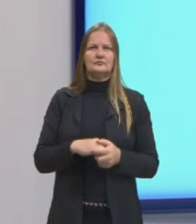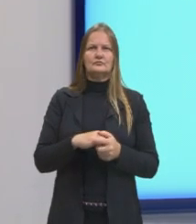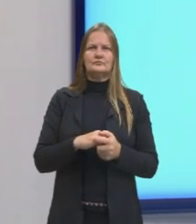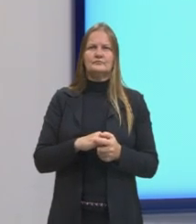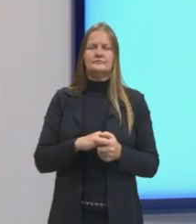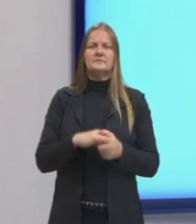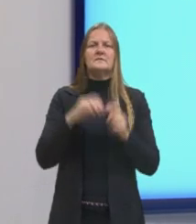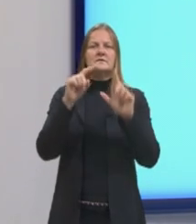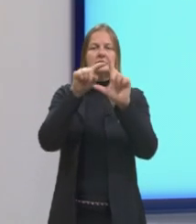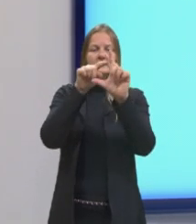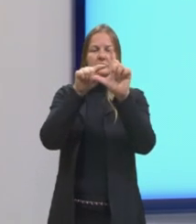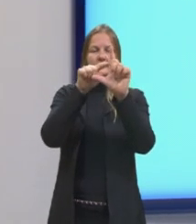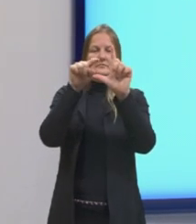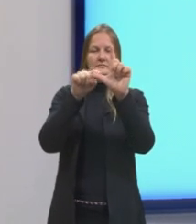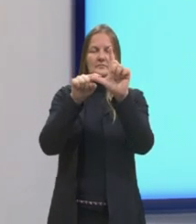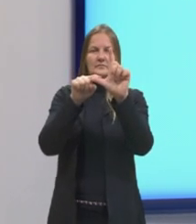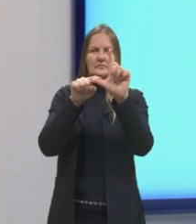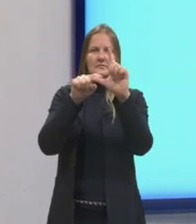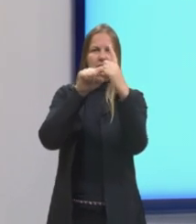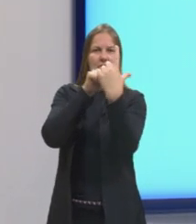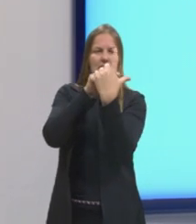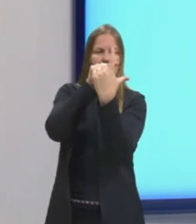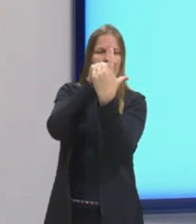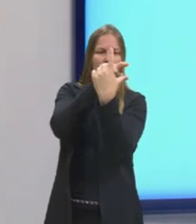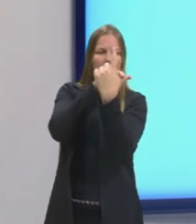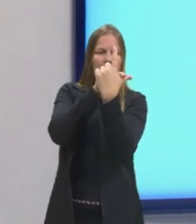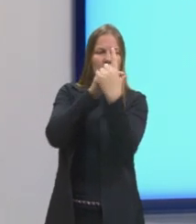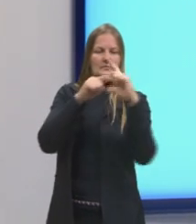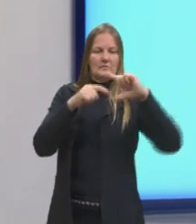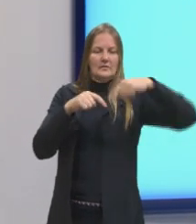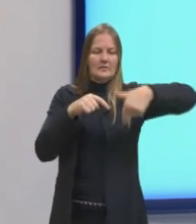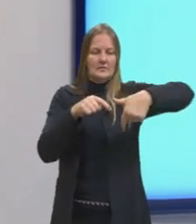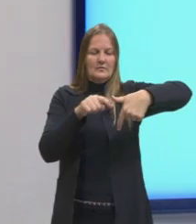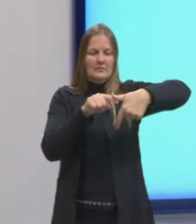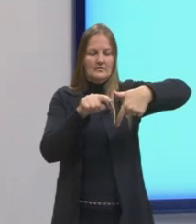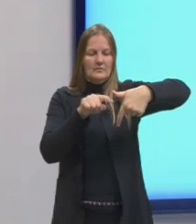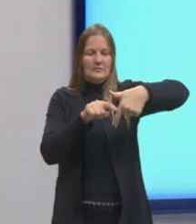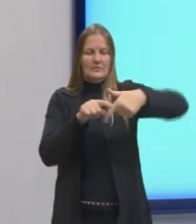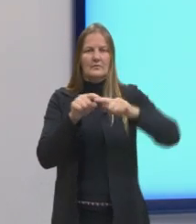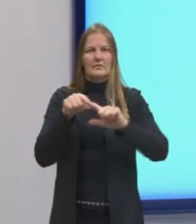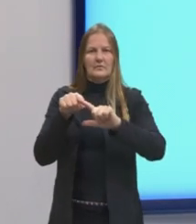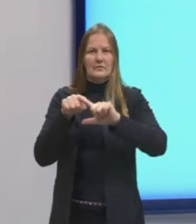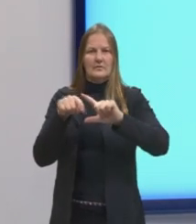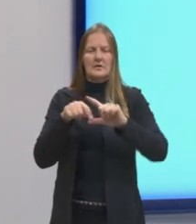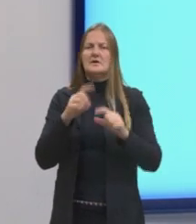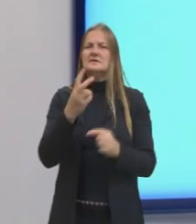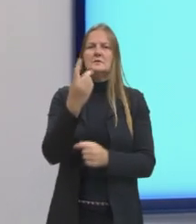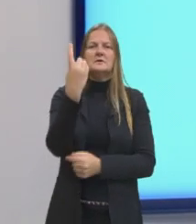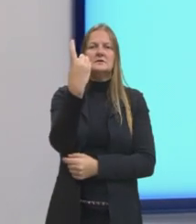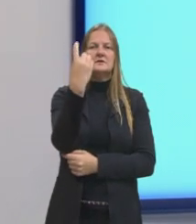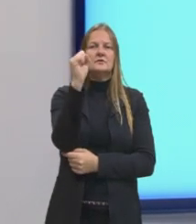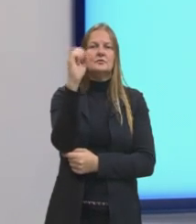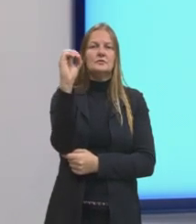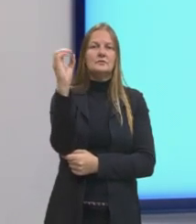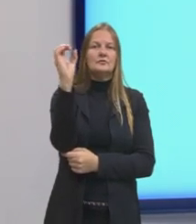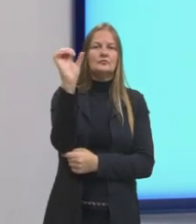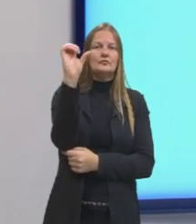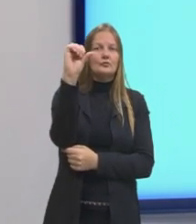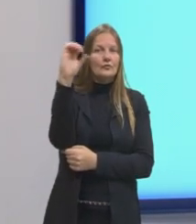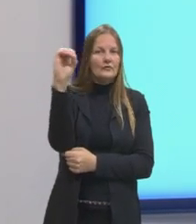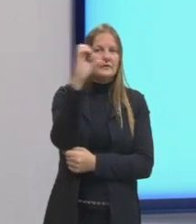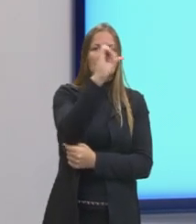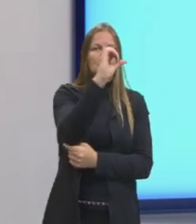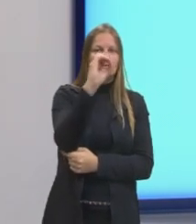a gente for fazer associação então o primeiro quadrante de 0 a 90 depois de 90 180 180